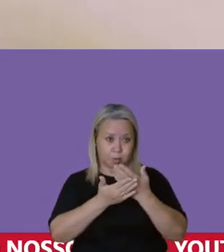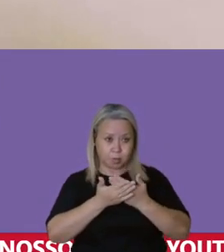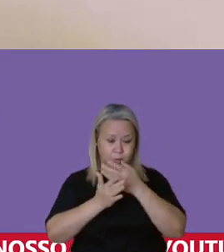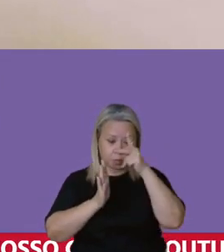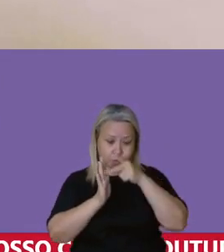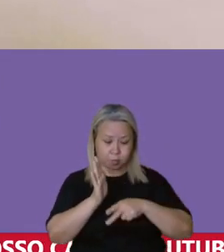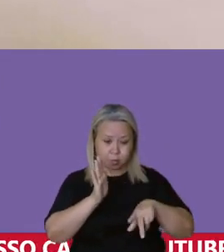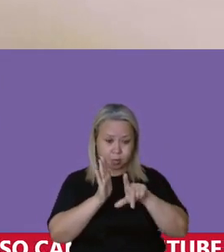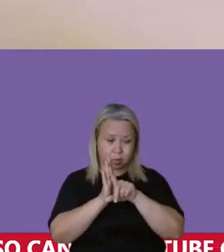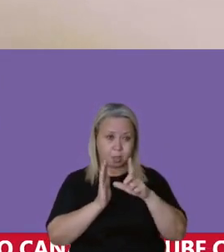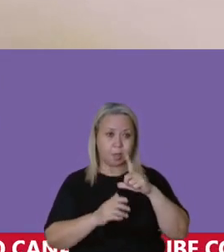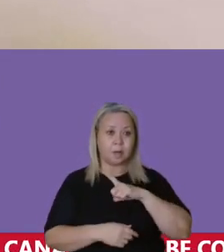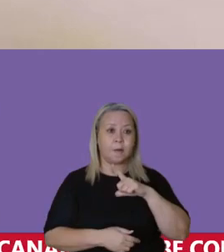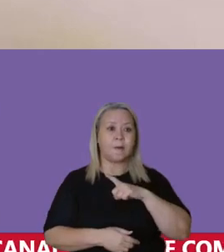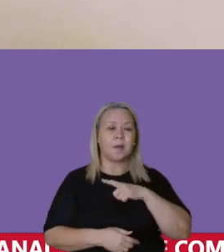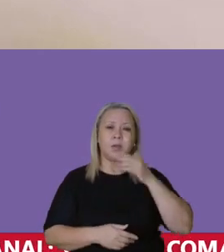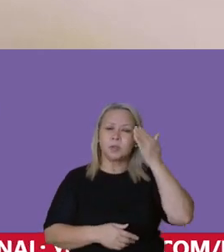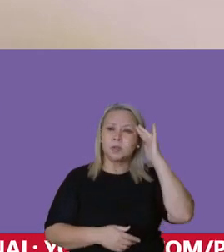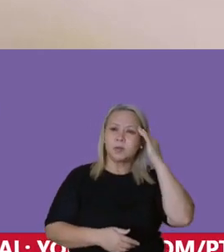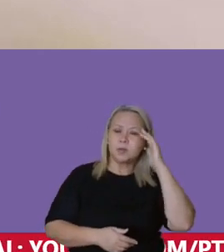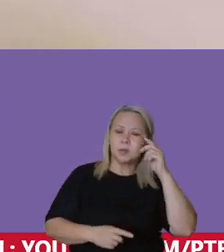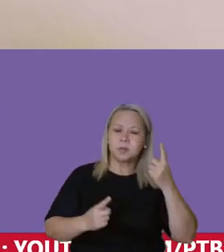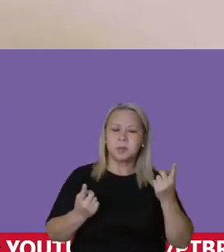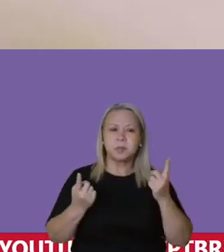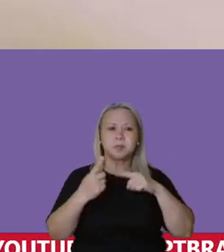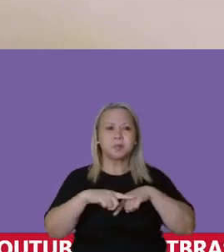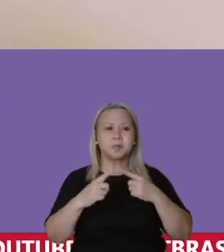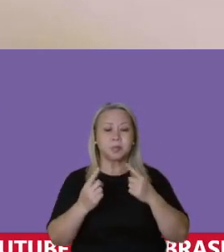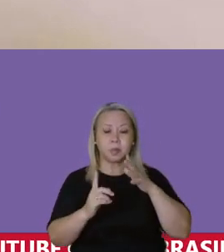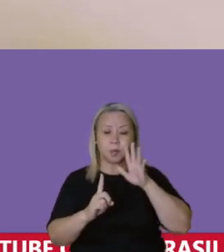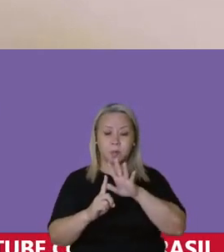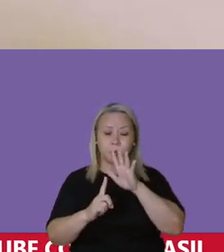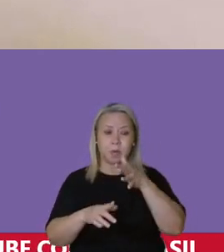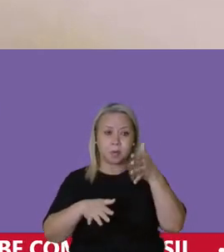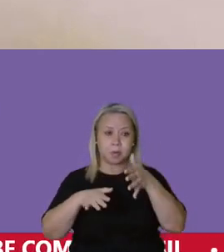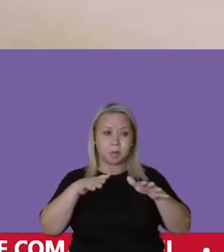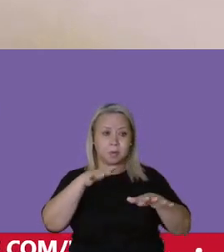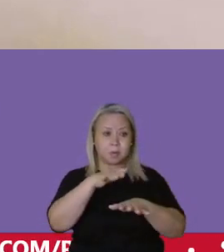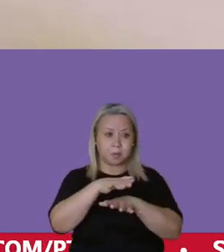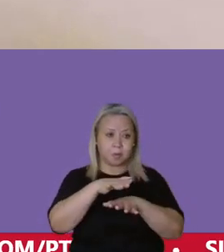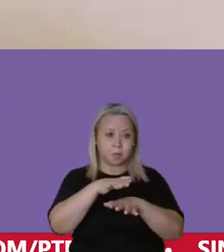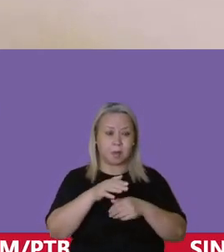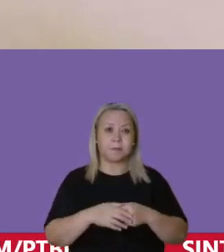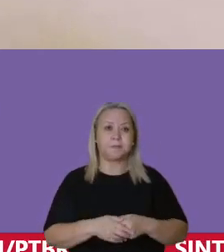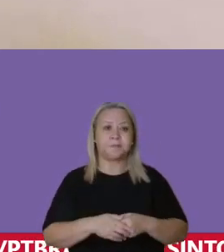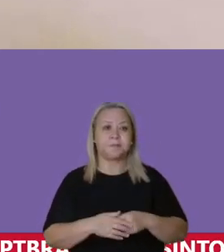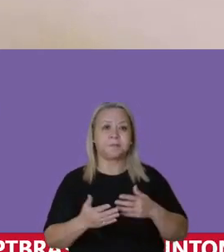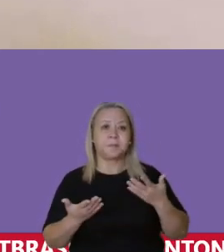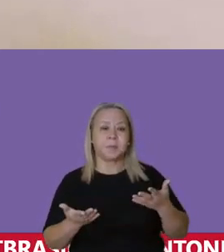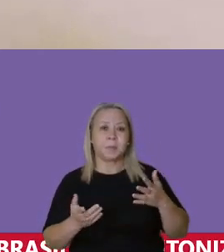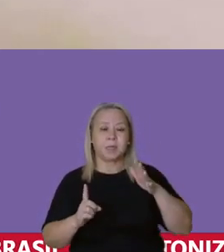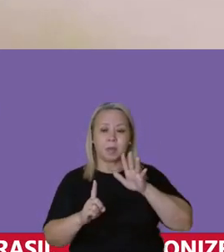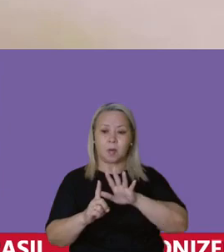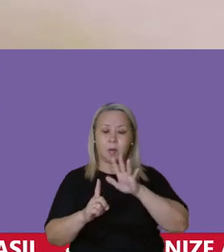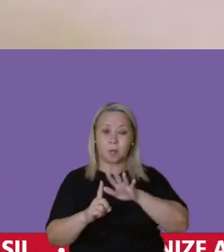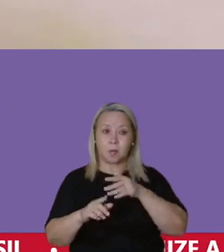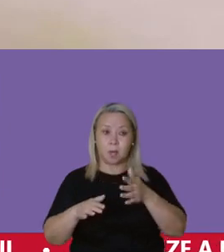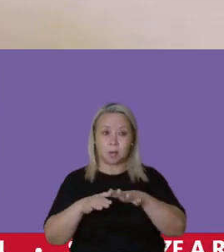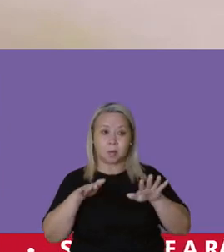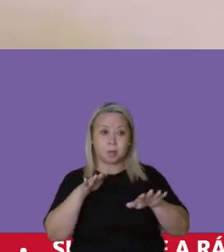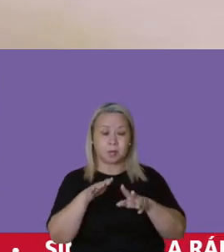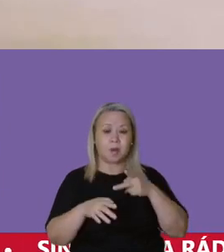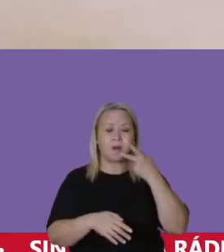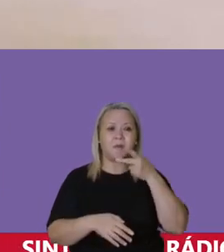lei, tinham entendimentos divergentes sobre o impacto na desigualdade. Alguns diziam não vai ter impacto nenhum na desigualdade,